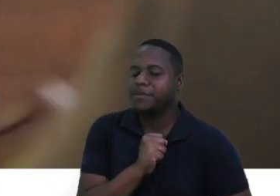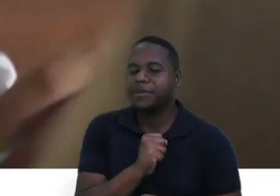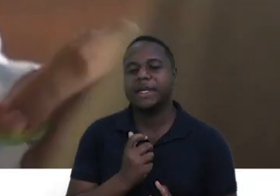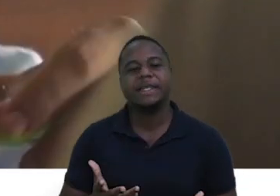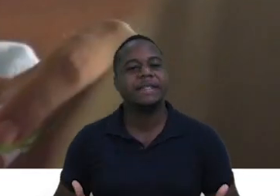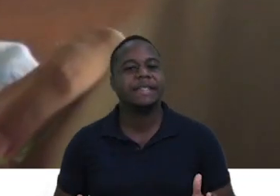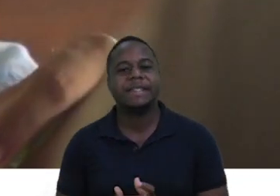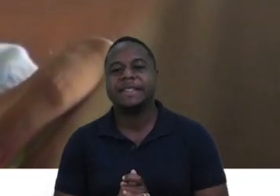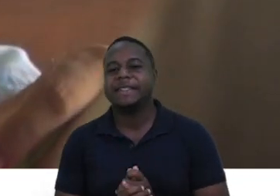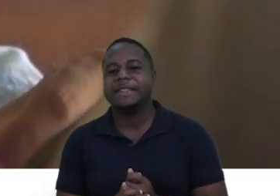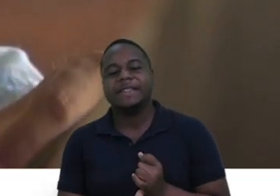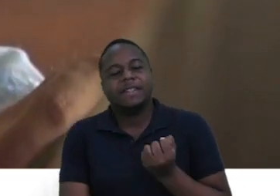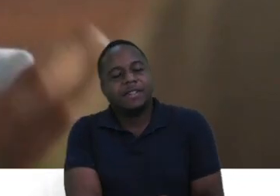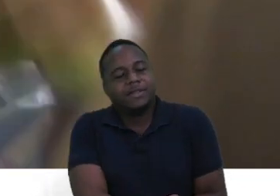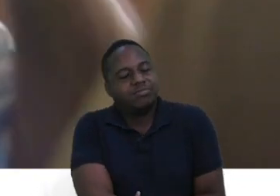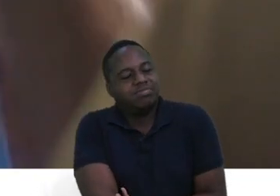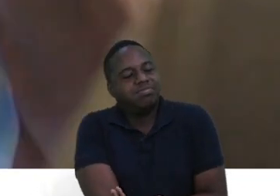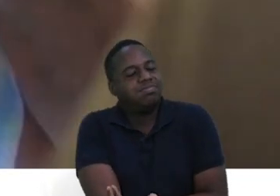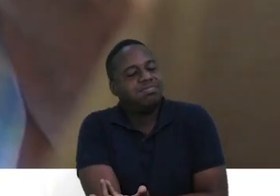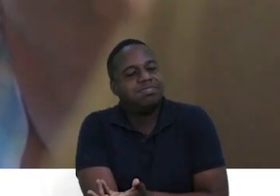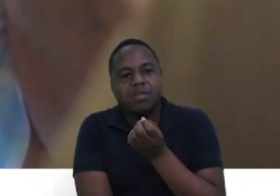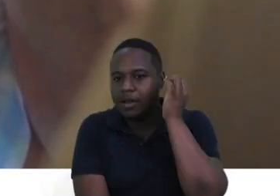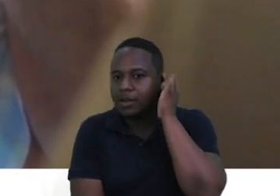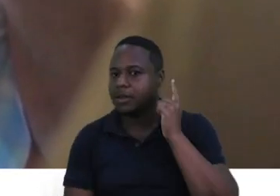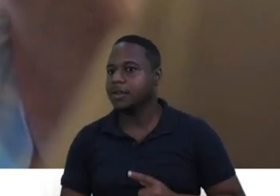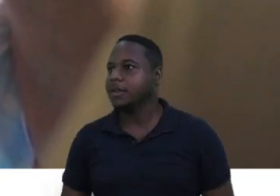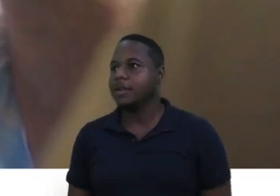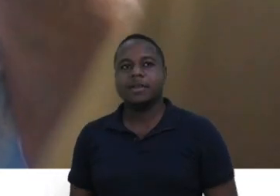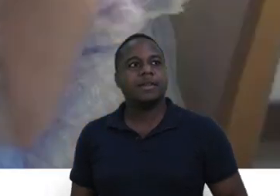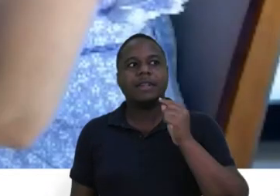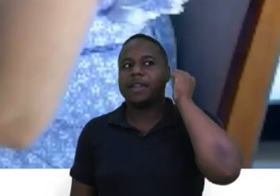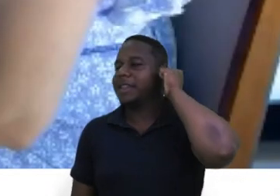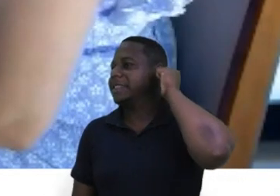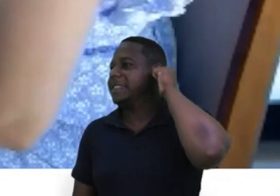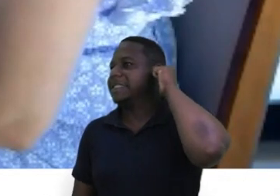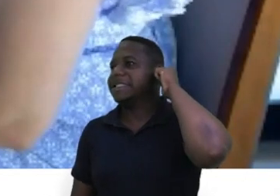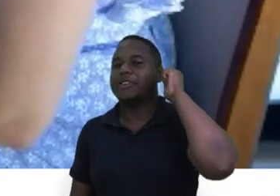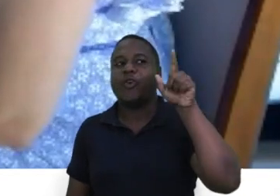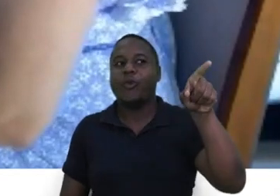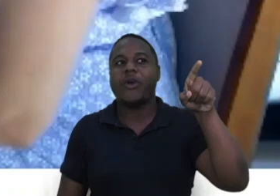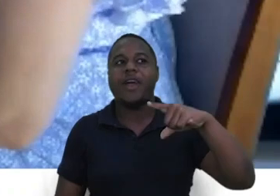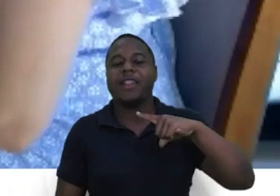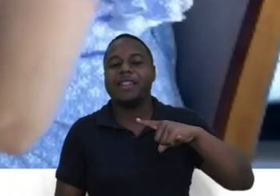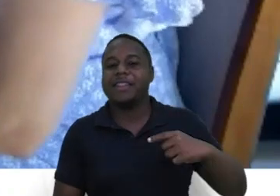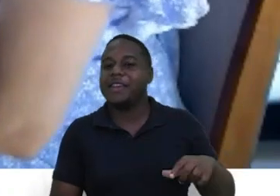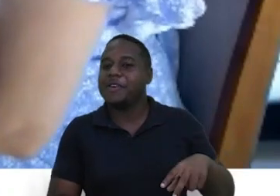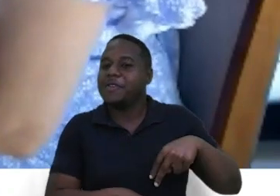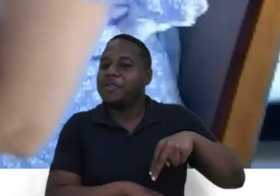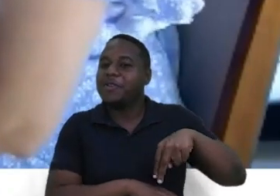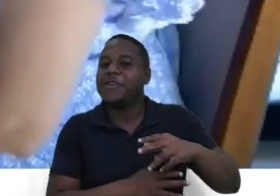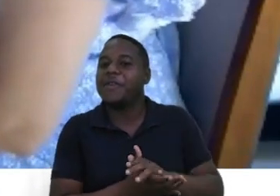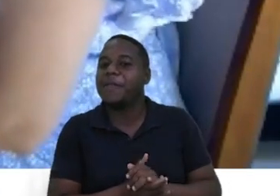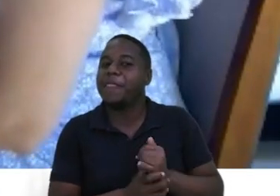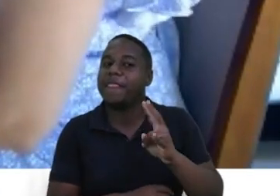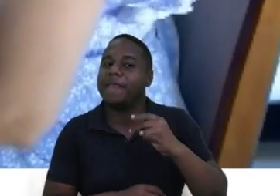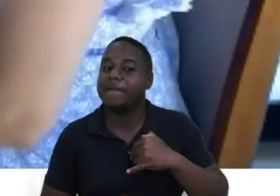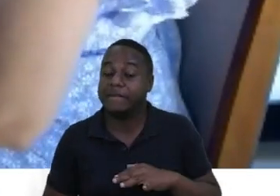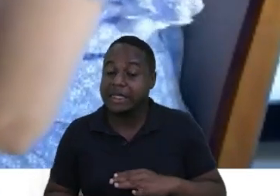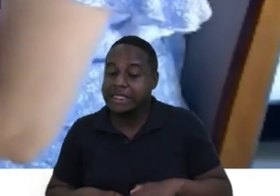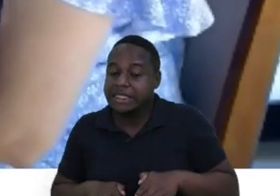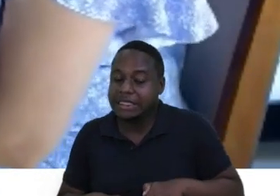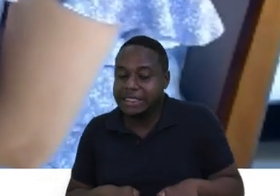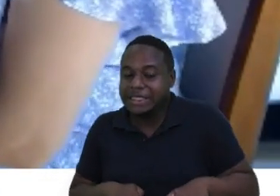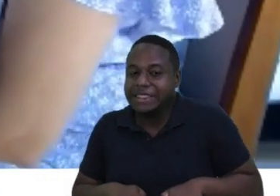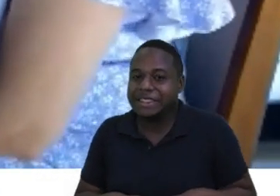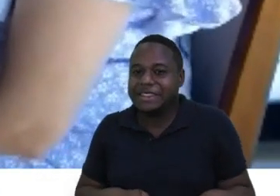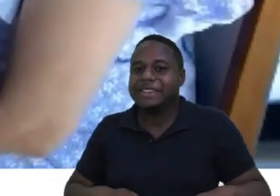Aí exatamente. Você começa a se arrepiar. Aí as orelhas, olha. Tá rolando um negocinho ali. Eu acho que eu vou arrastar uma chinela no chão